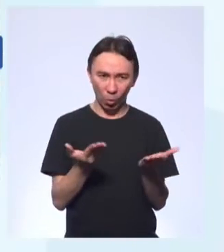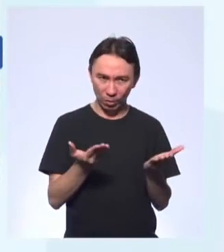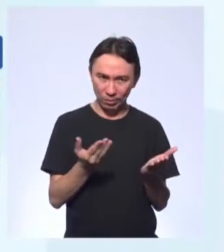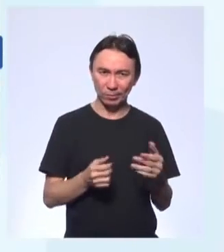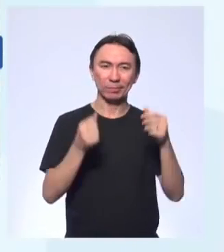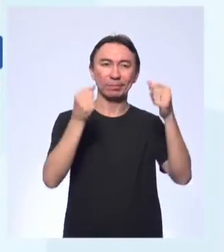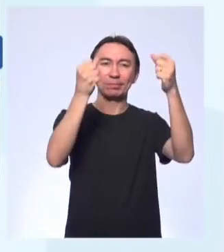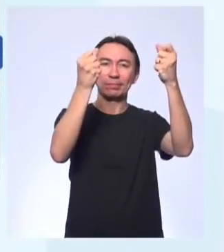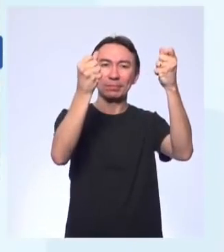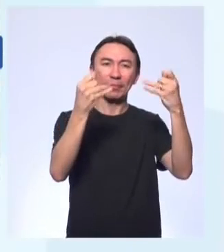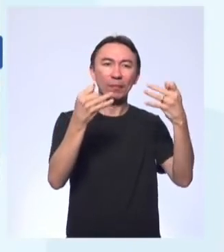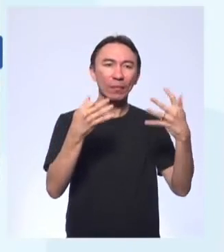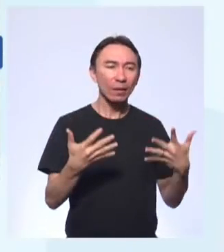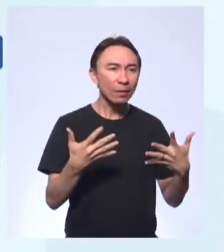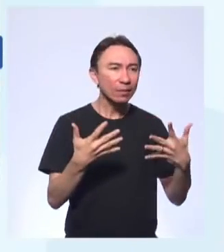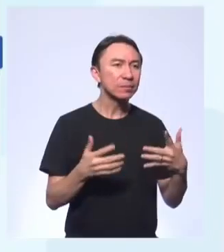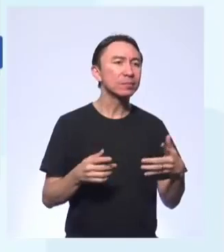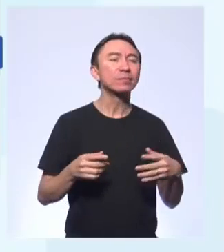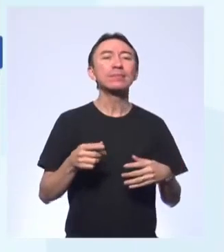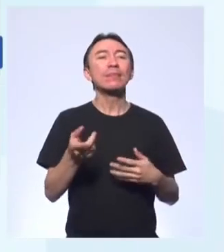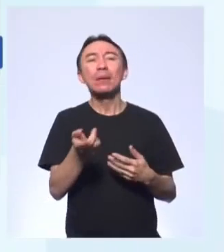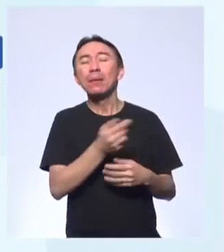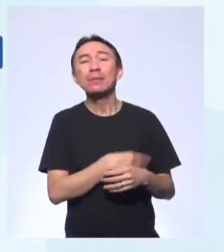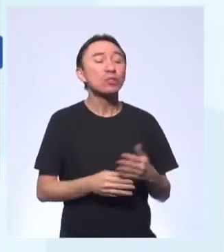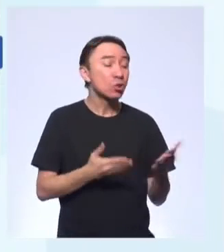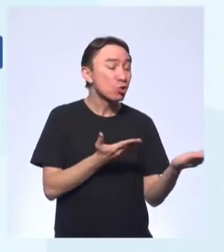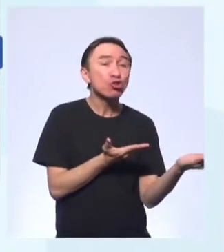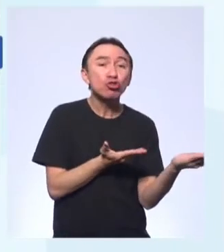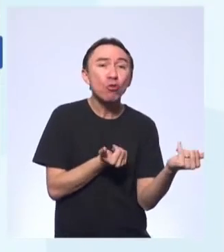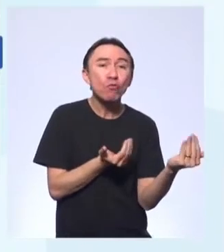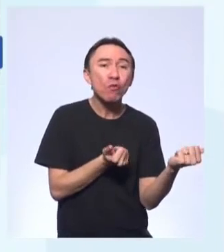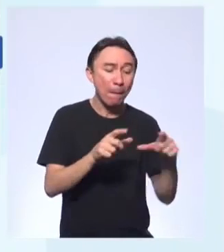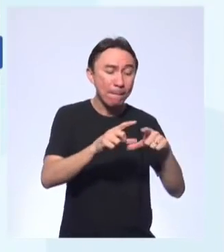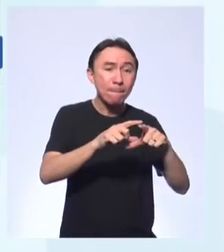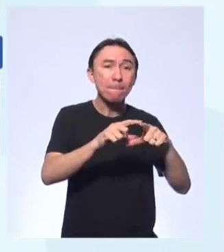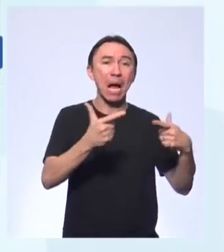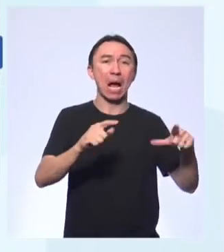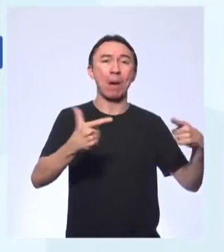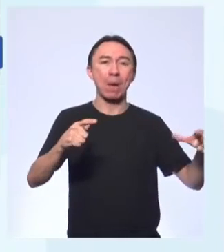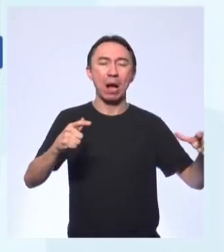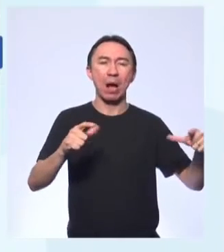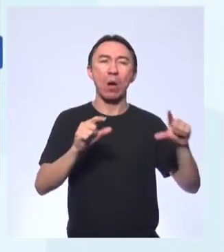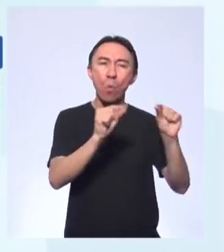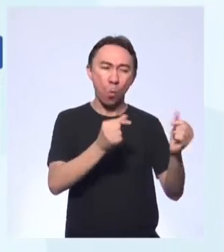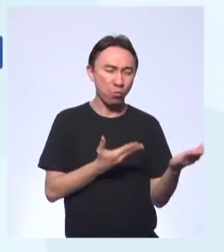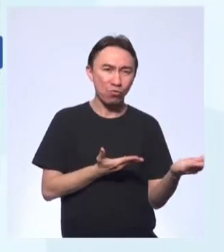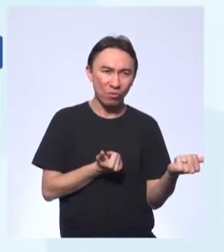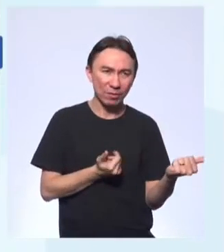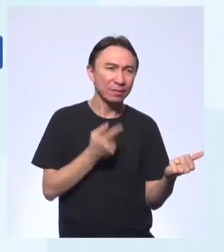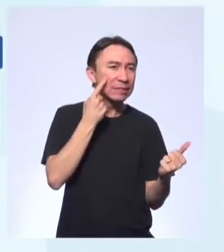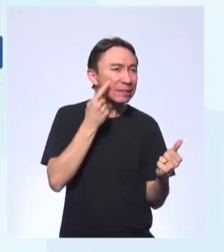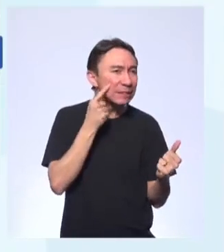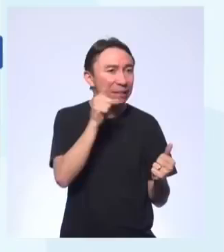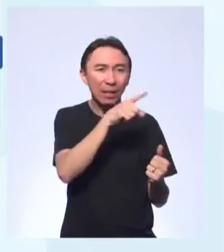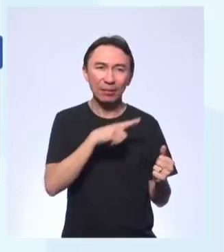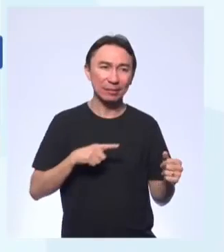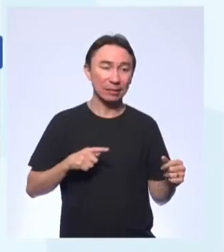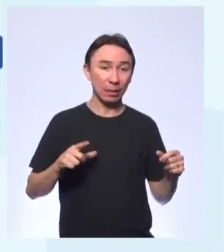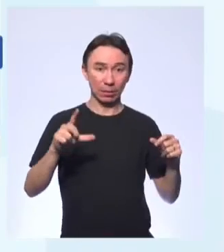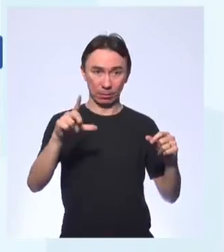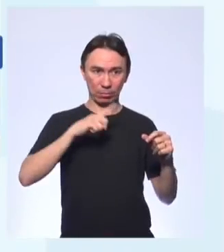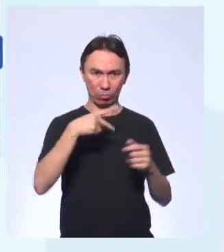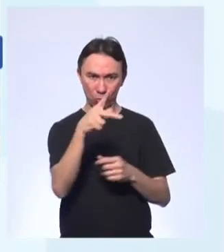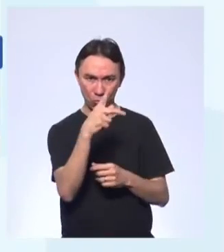agora sobre o mais comum entre adolescentes, tá? Então, essa é uma imagem aqui que eu dei o print da apostila